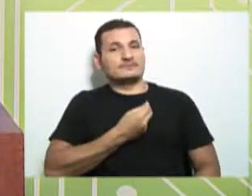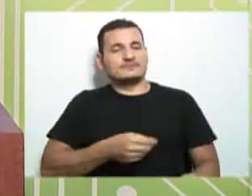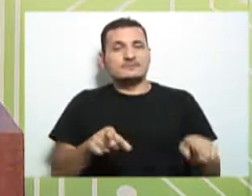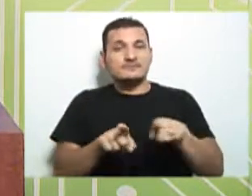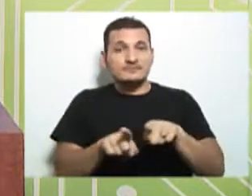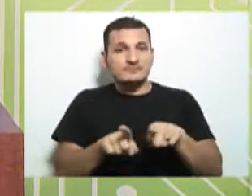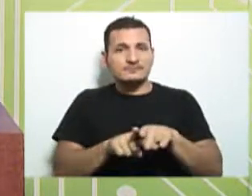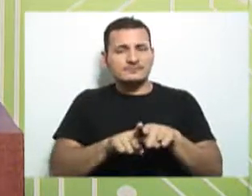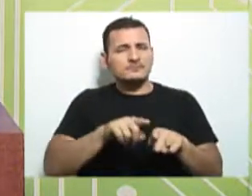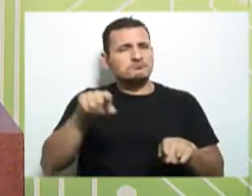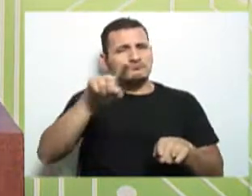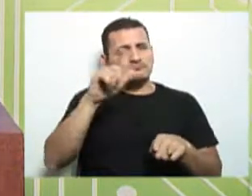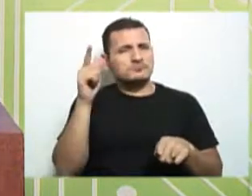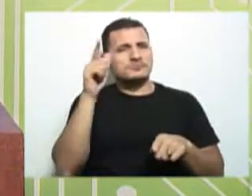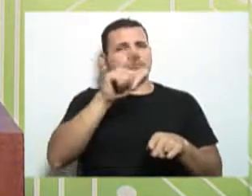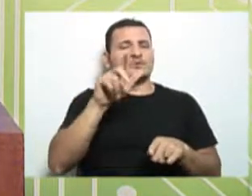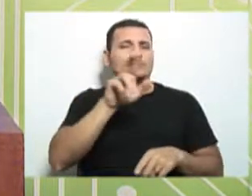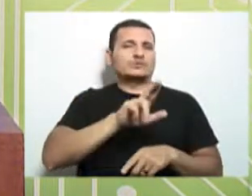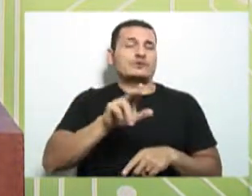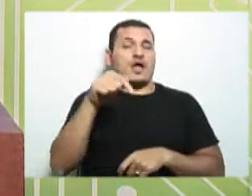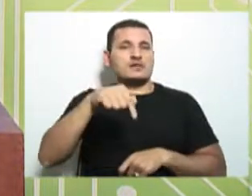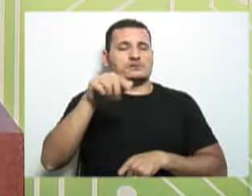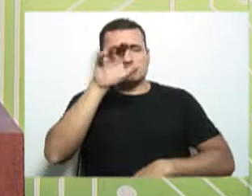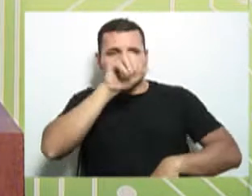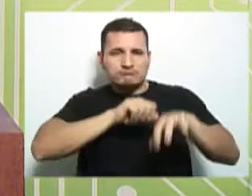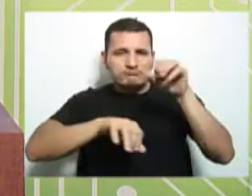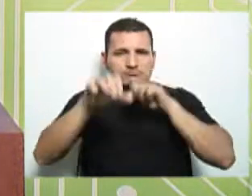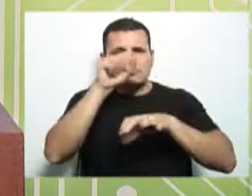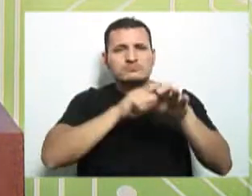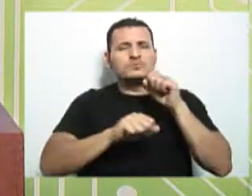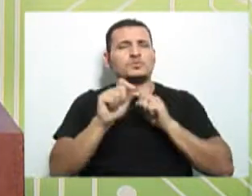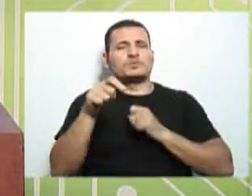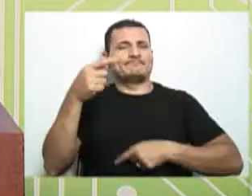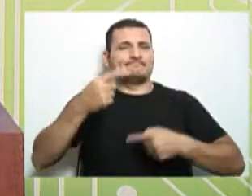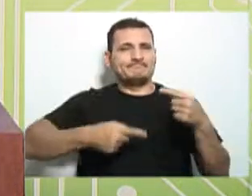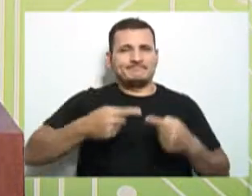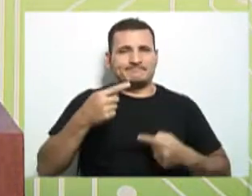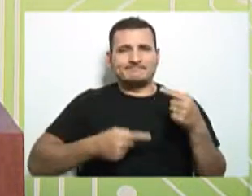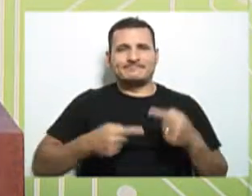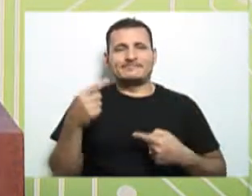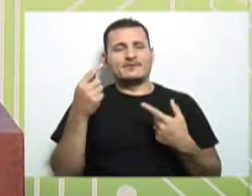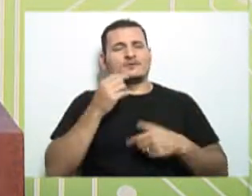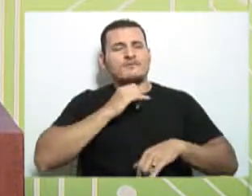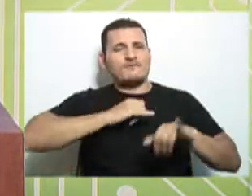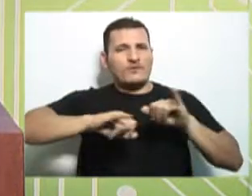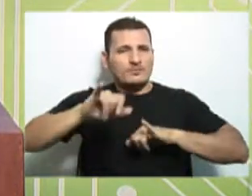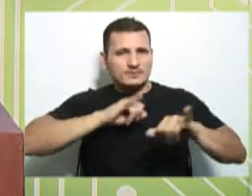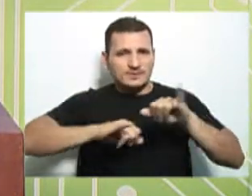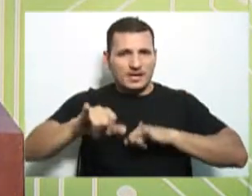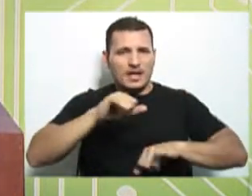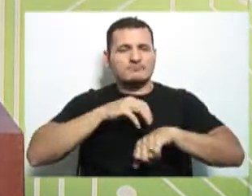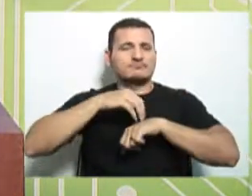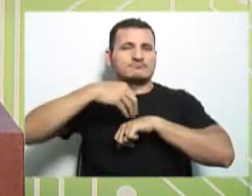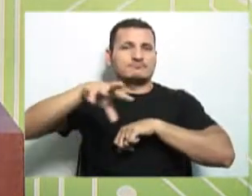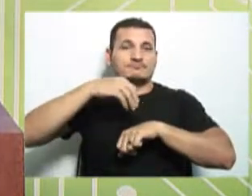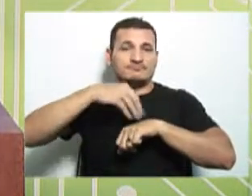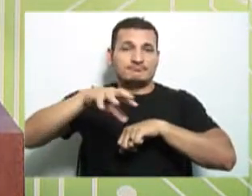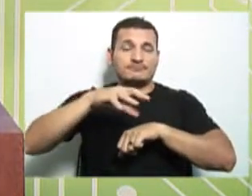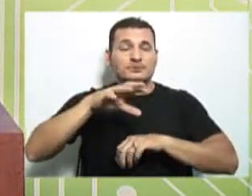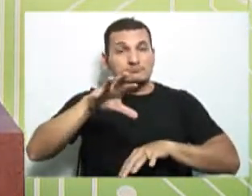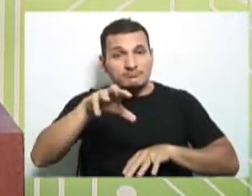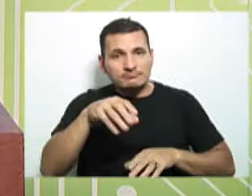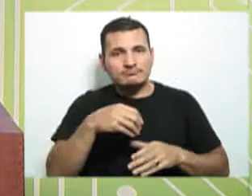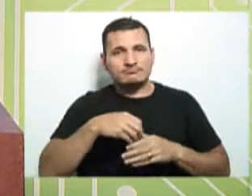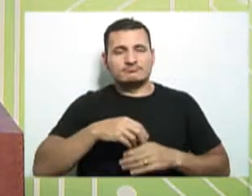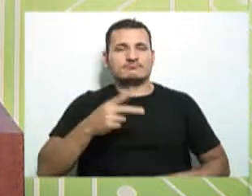você consiga utilizar o que foi aprendido aqui, o que foi discutido aqui, as informações que foram passadas aqui, para a sua vida,